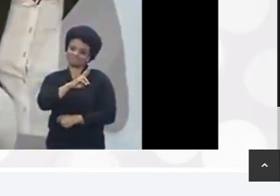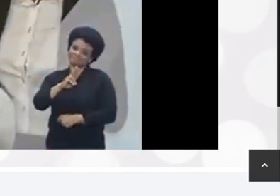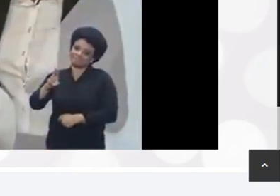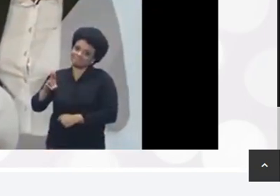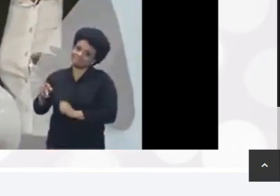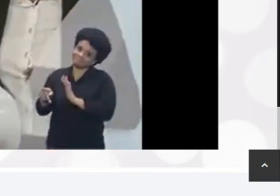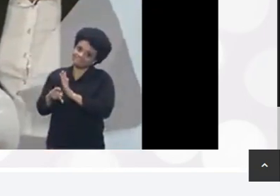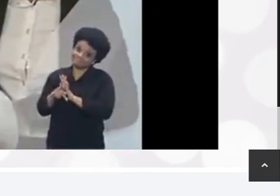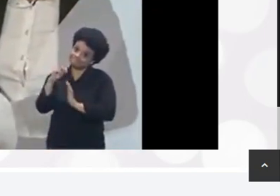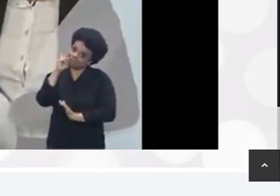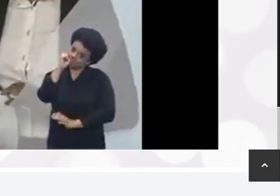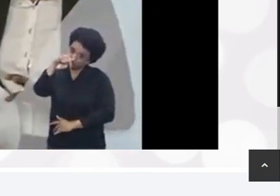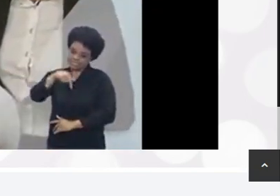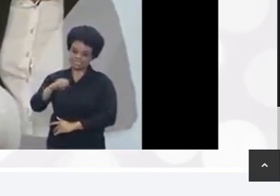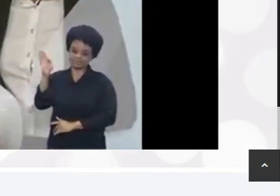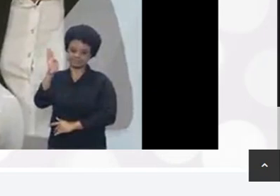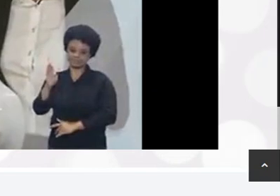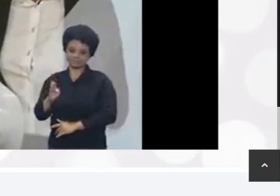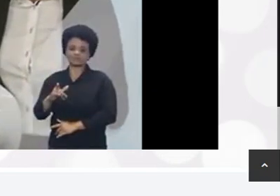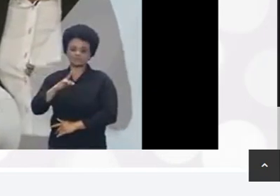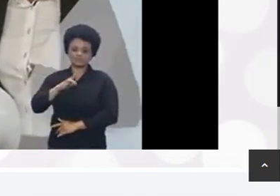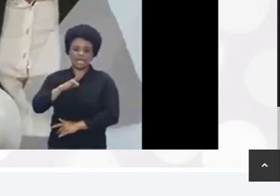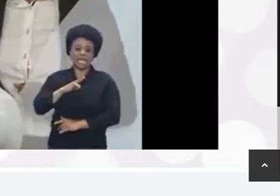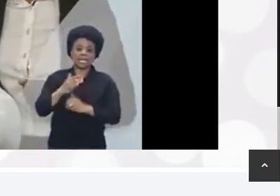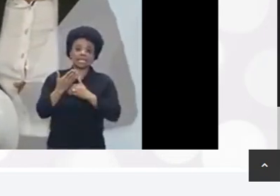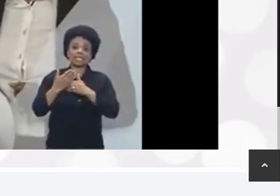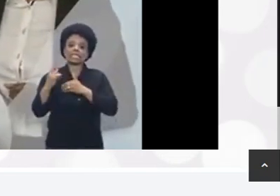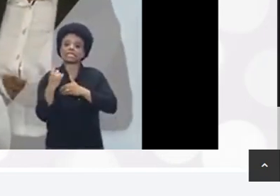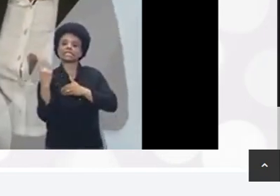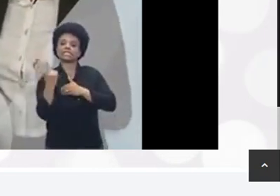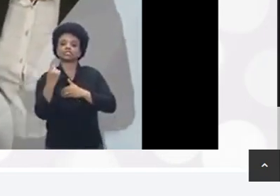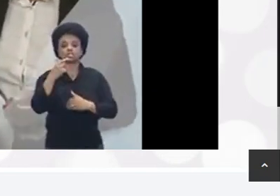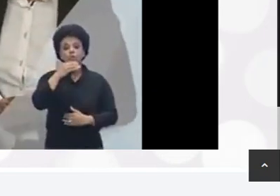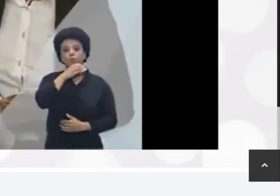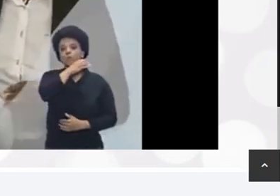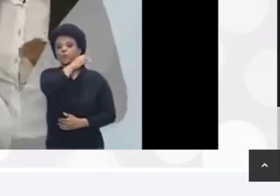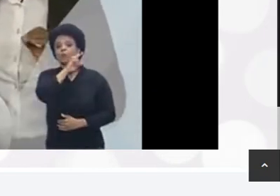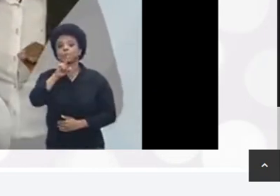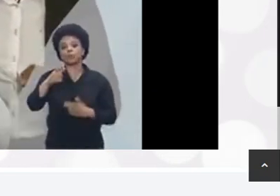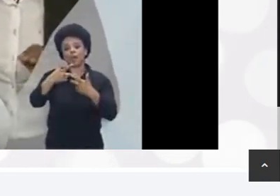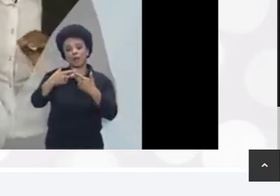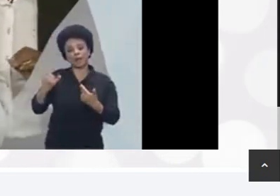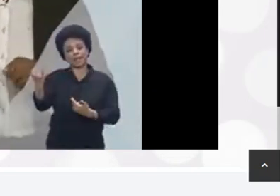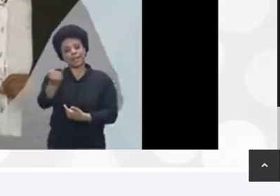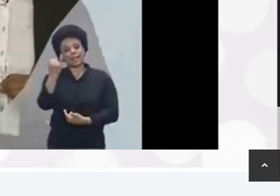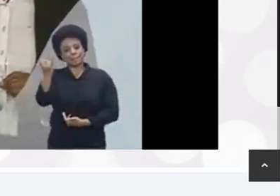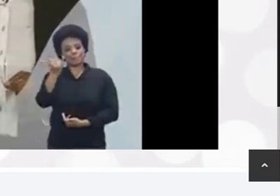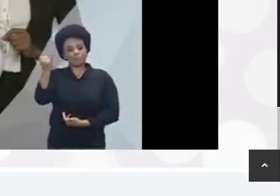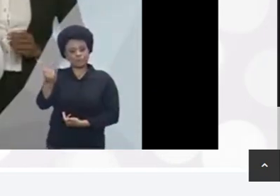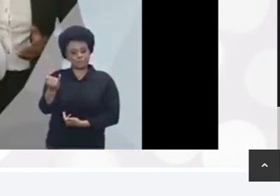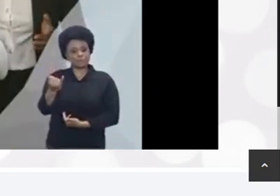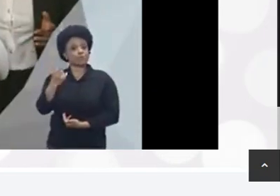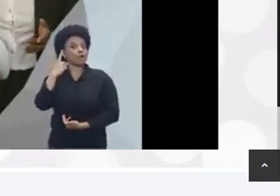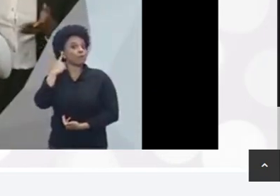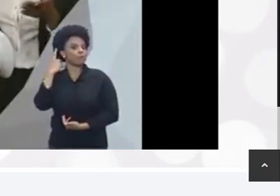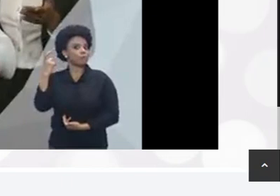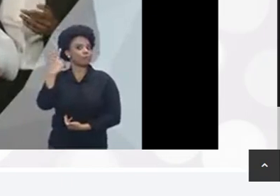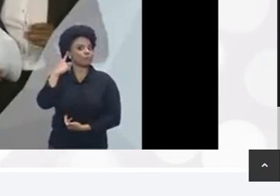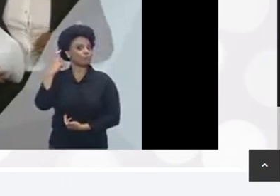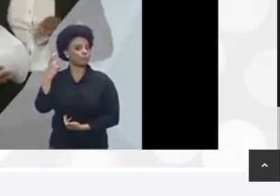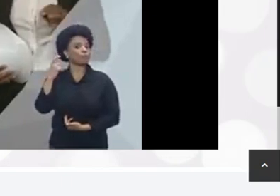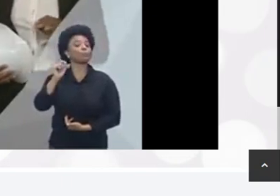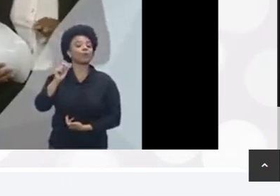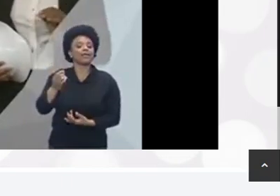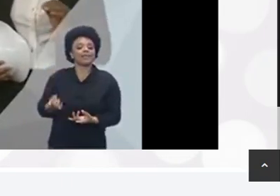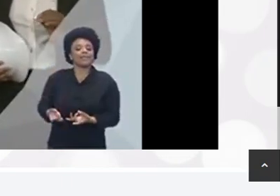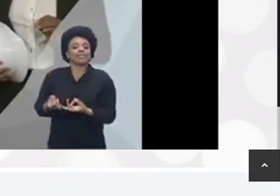Além do isolamento térmico, existem outros itens importantes para o projeto. Um deles é o isolamento acústico. É ele que